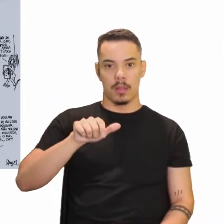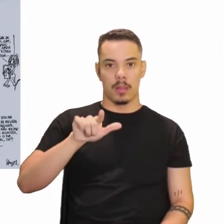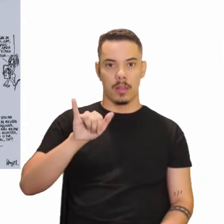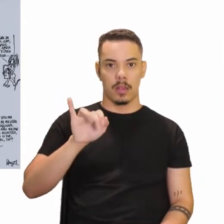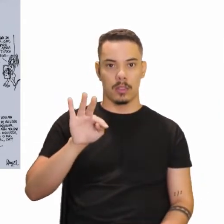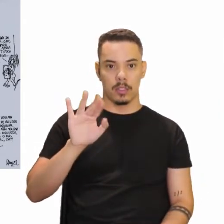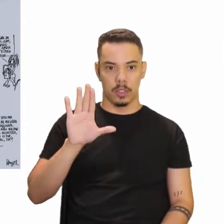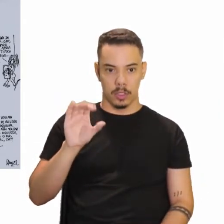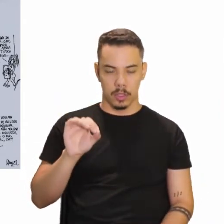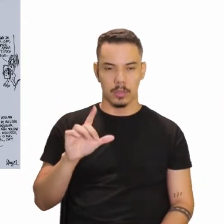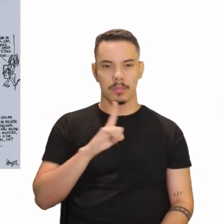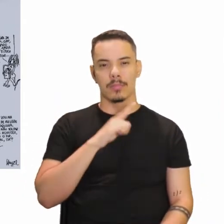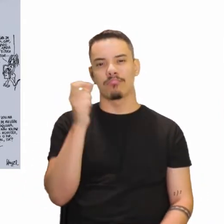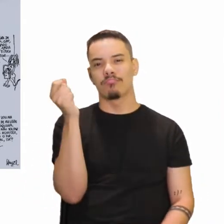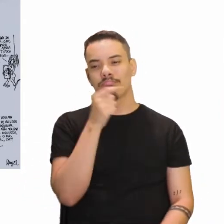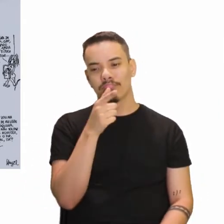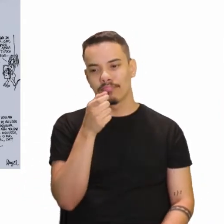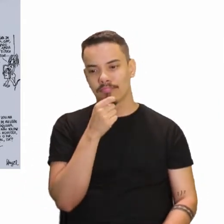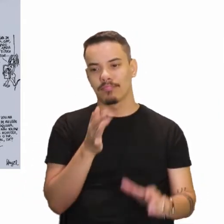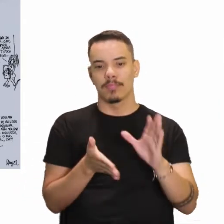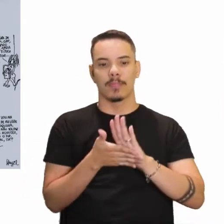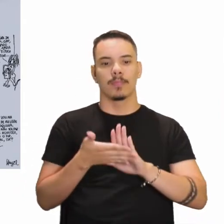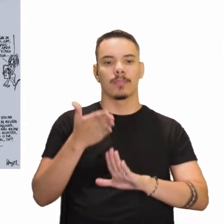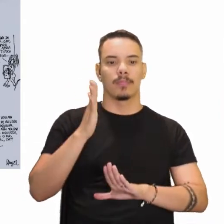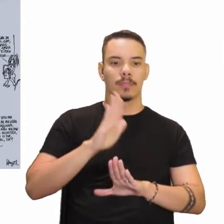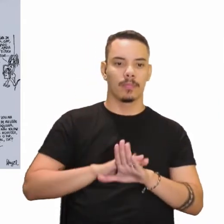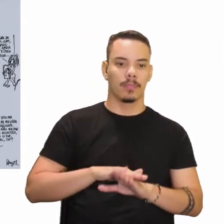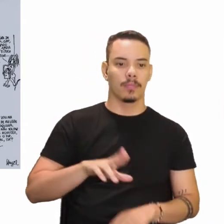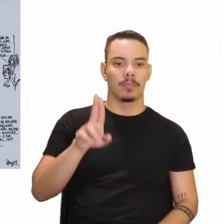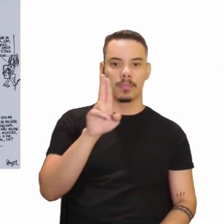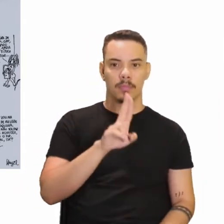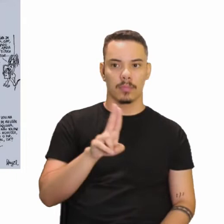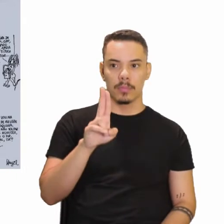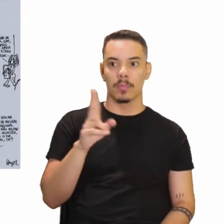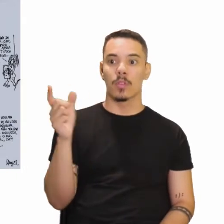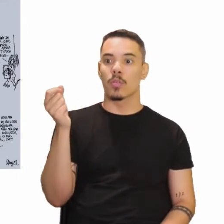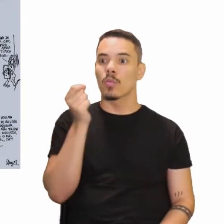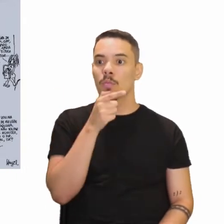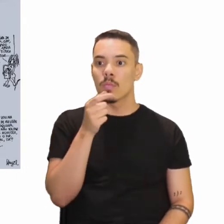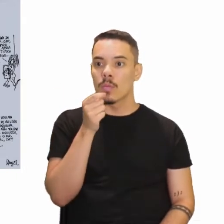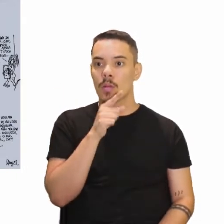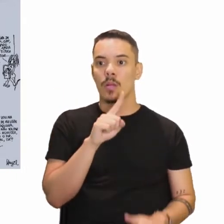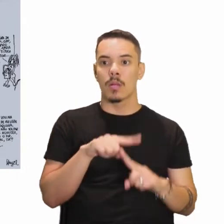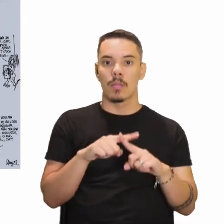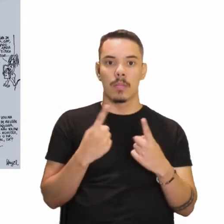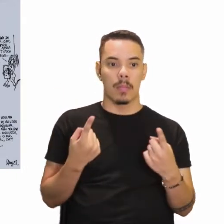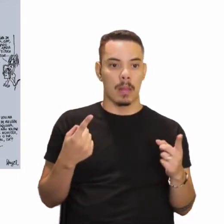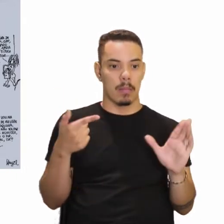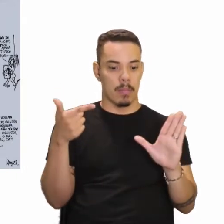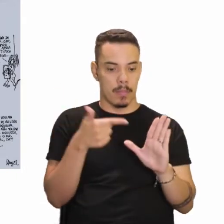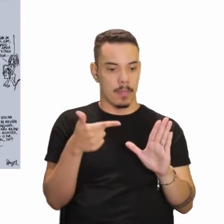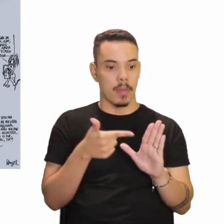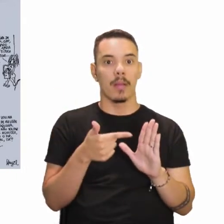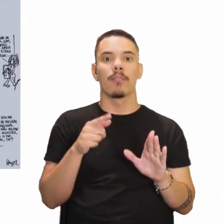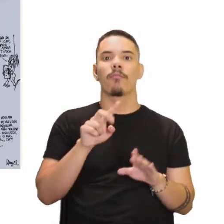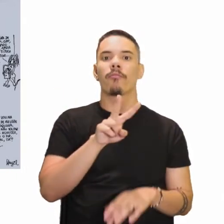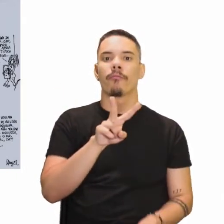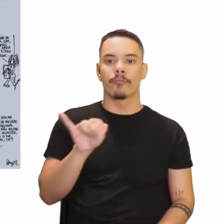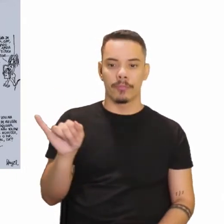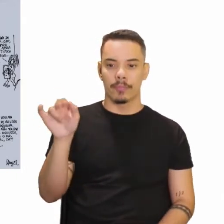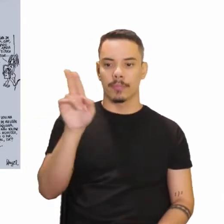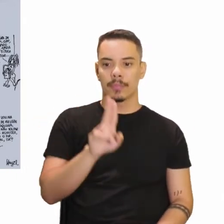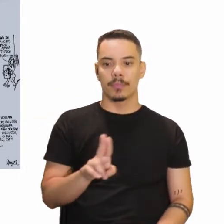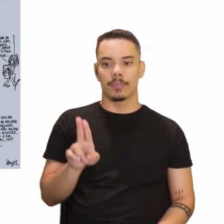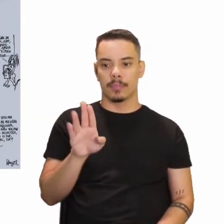satiriza e expõe situações por meio do grafismo e humor tá vai fazer uso também